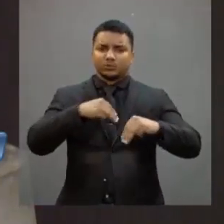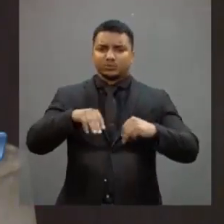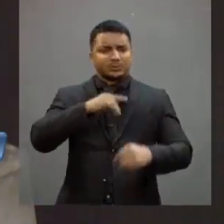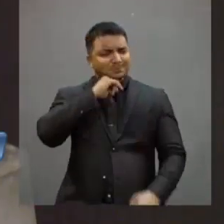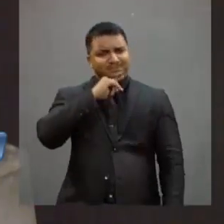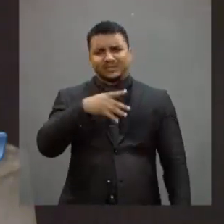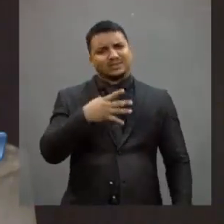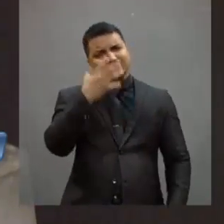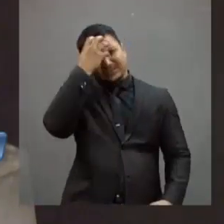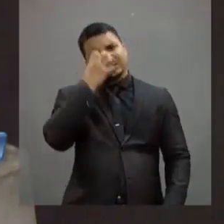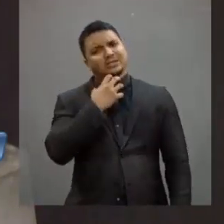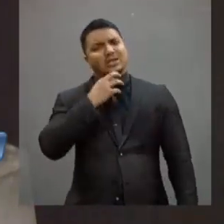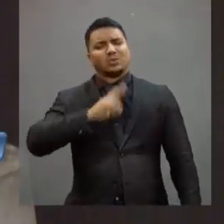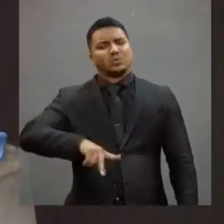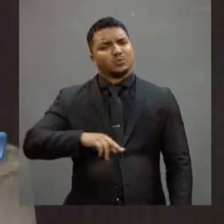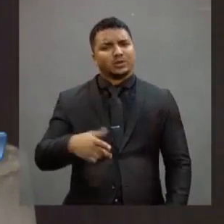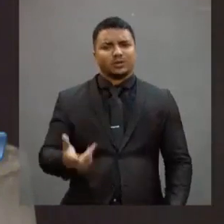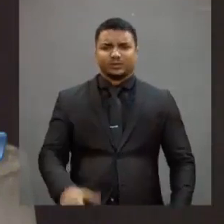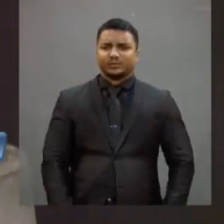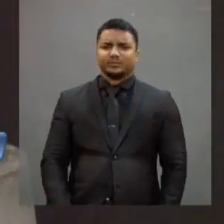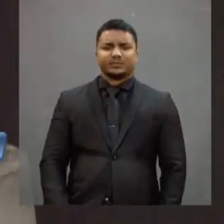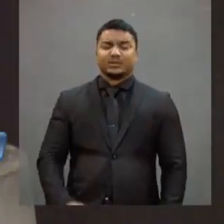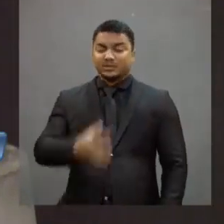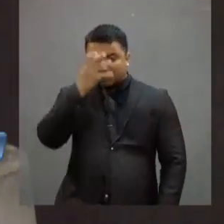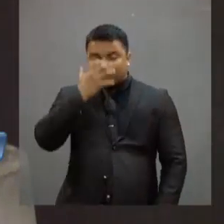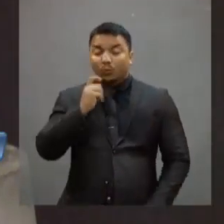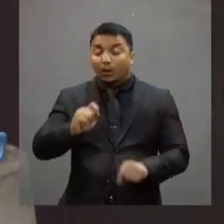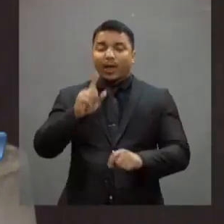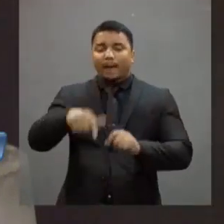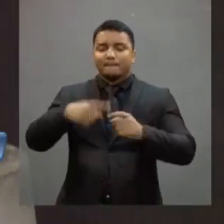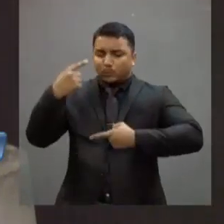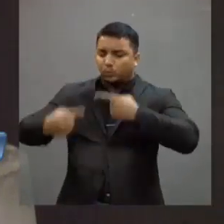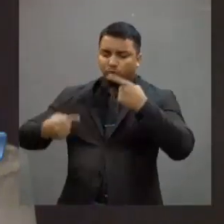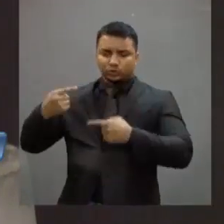sério. O argumento sério é a política.